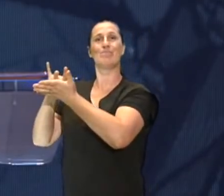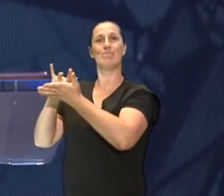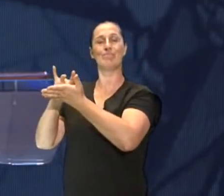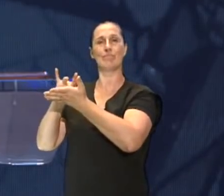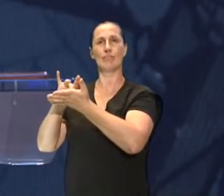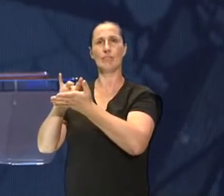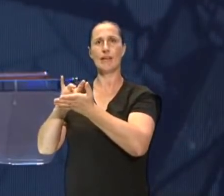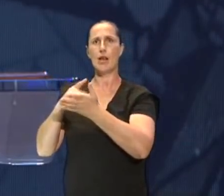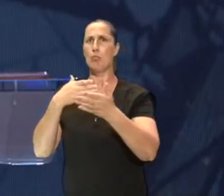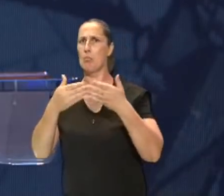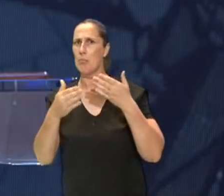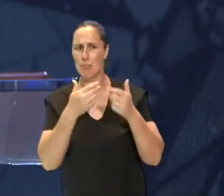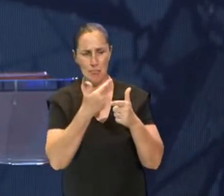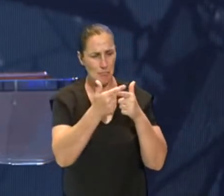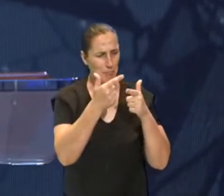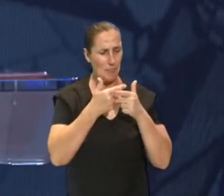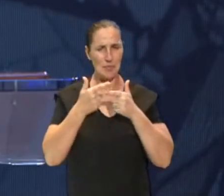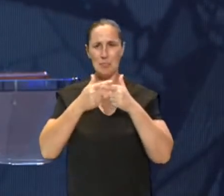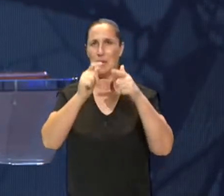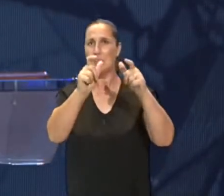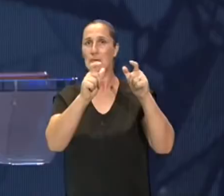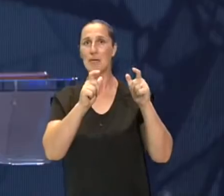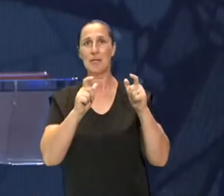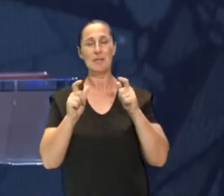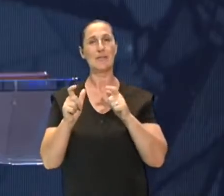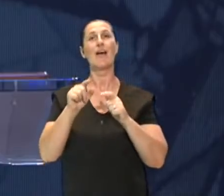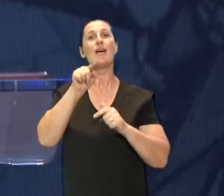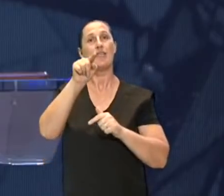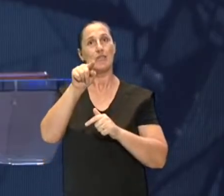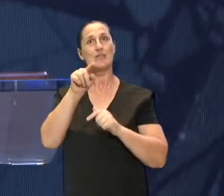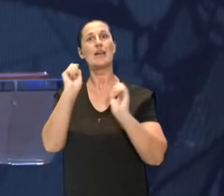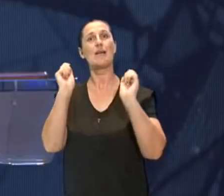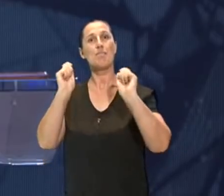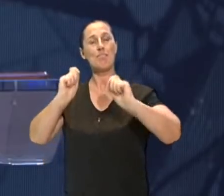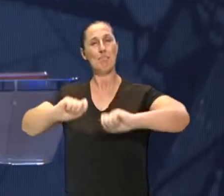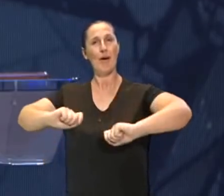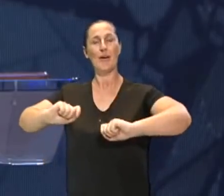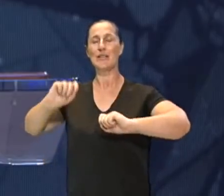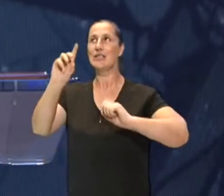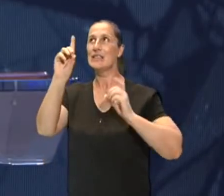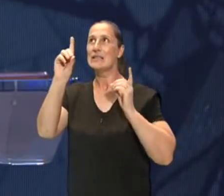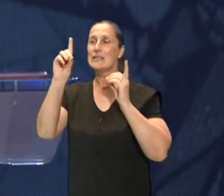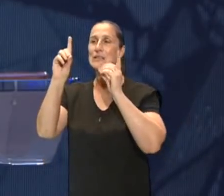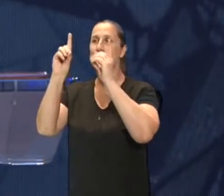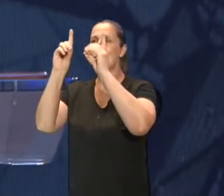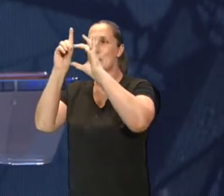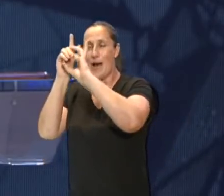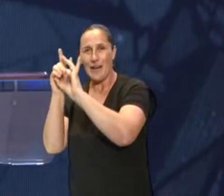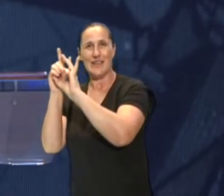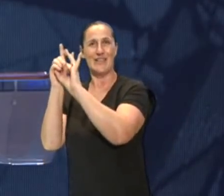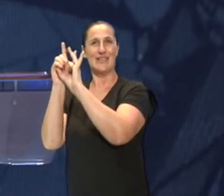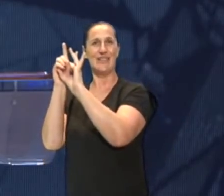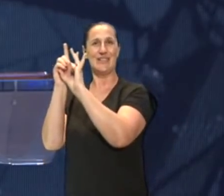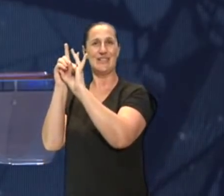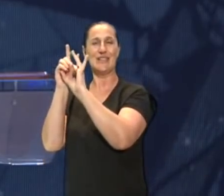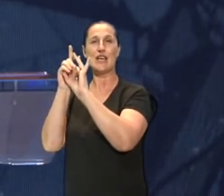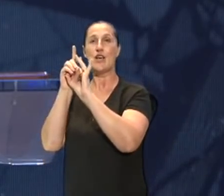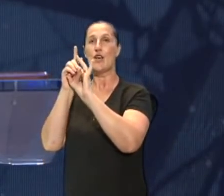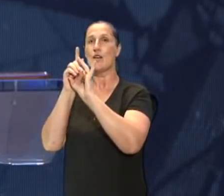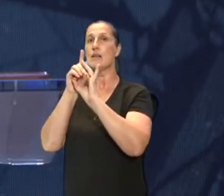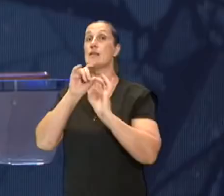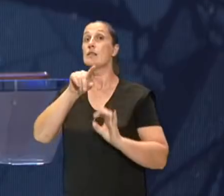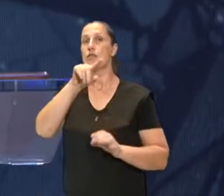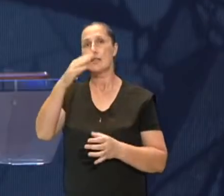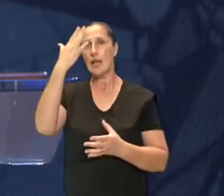importa a circunstância, não importa o lugar, você vai poder encontrar o Deus que você busca, quando você de toda a